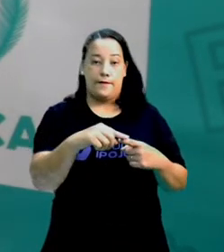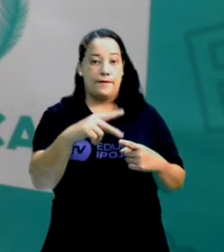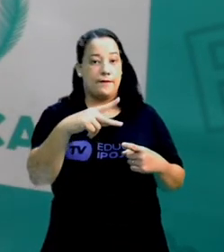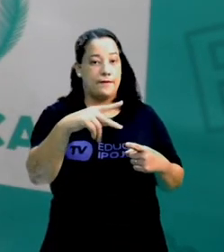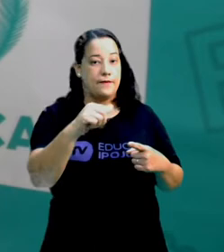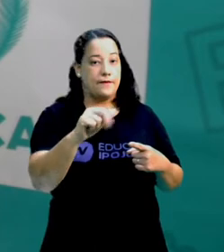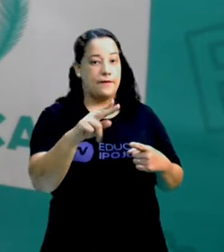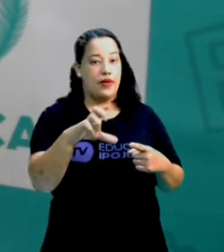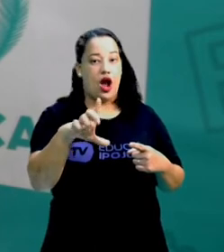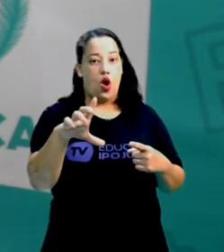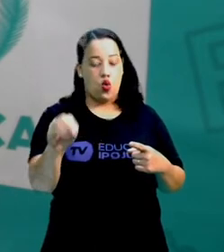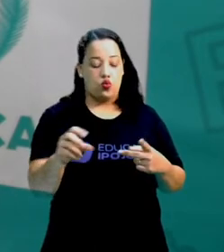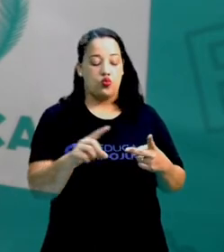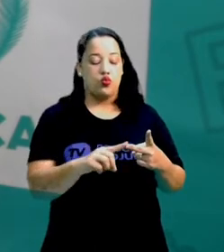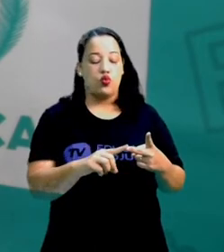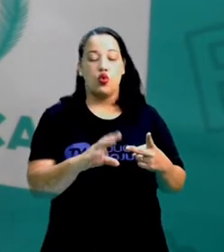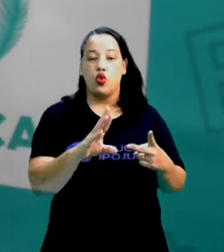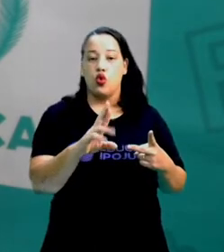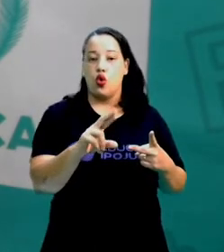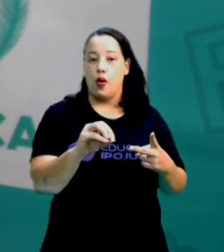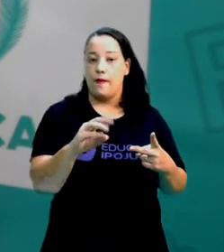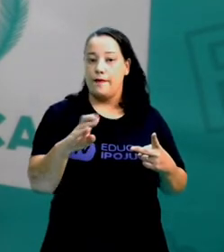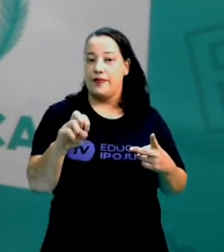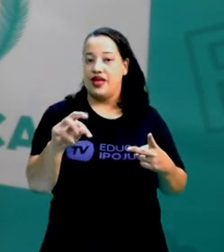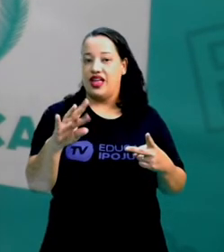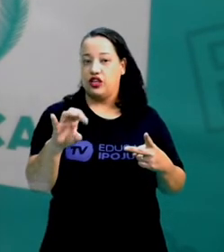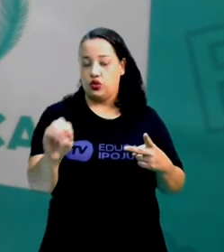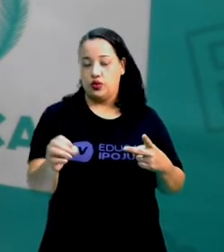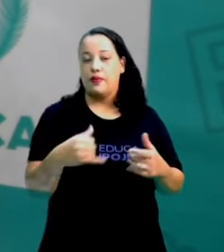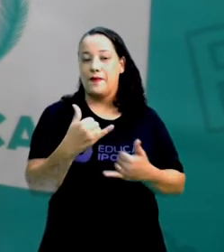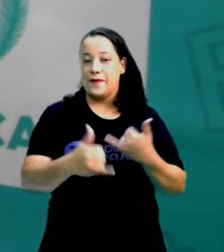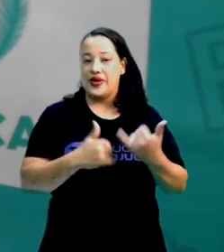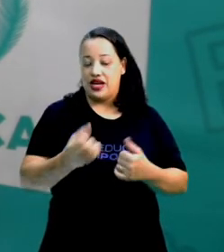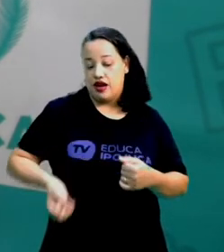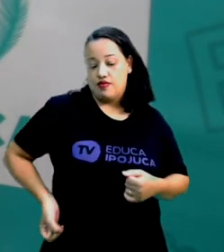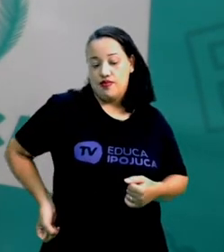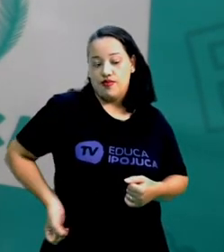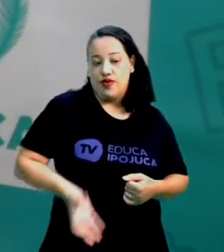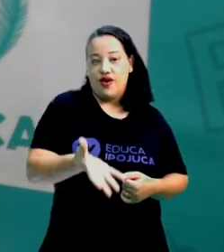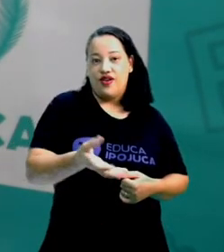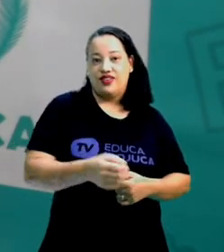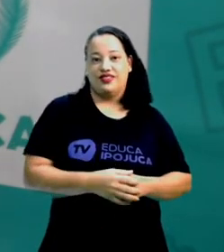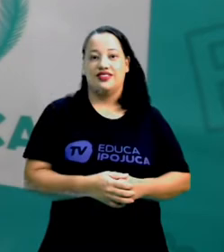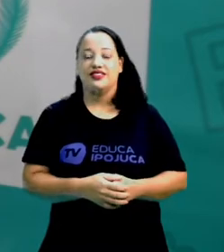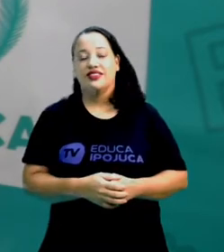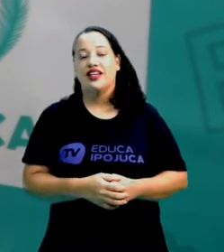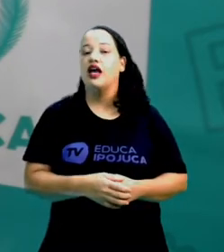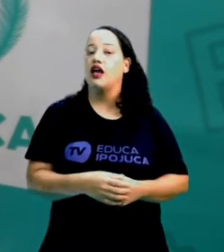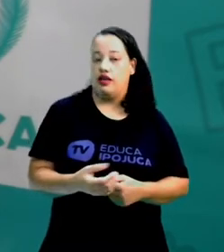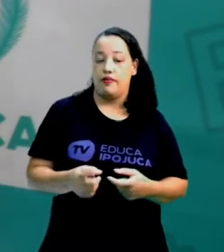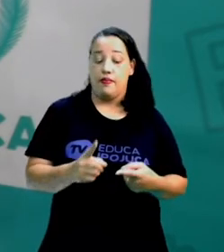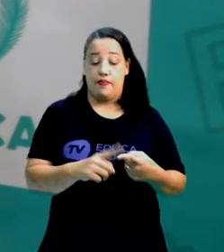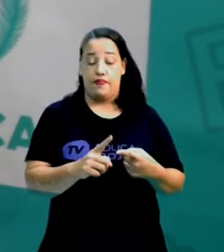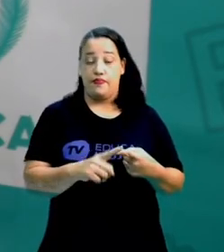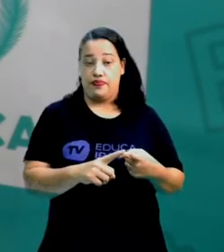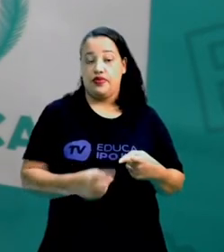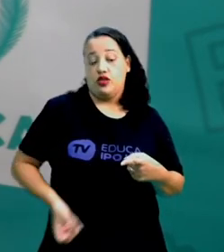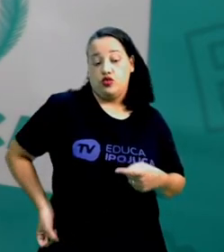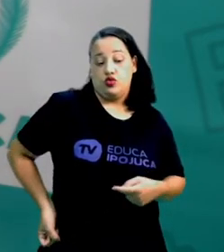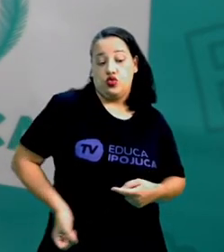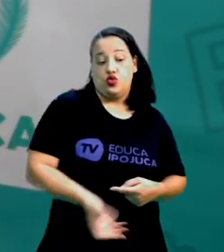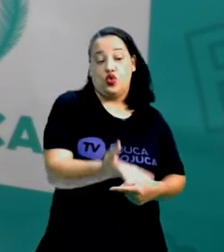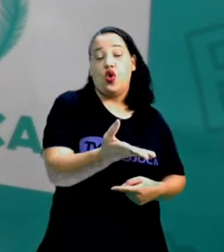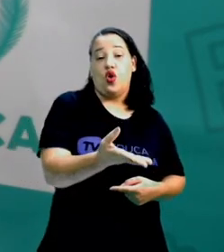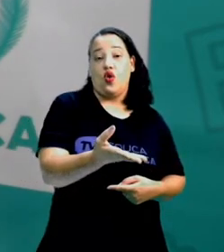jogando boliche. Paulo jogou primeiro. Observe. Quantas garrafas